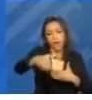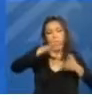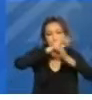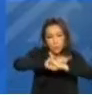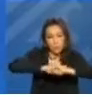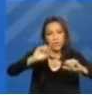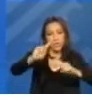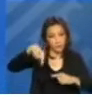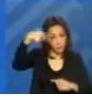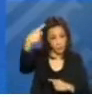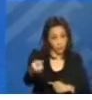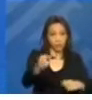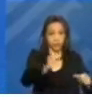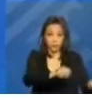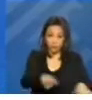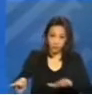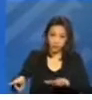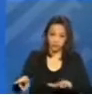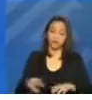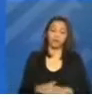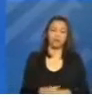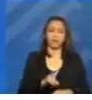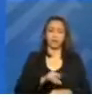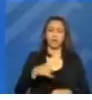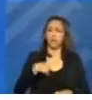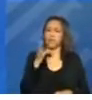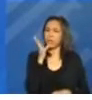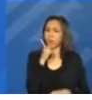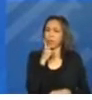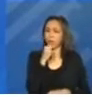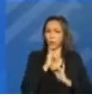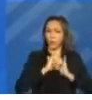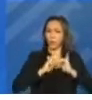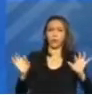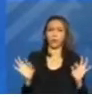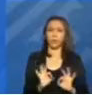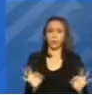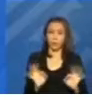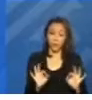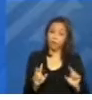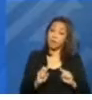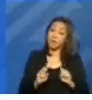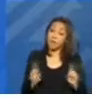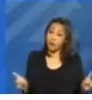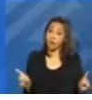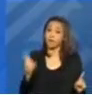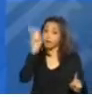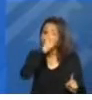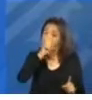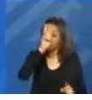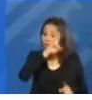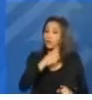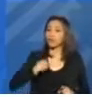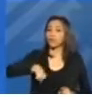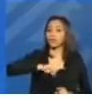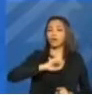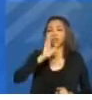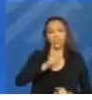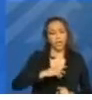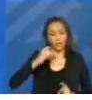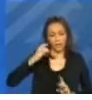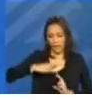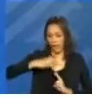semana que vem. Não demorará, certamente, mas lembrando que nós pagamos todo